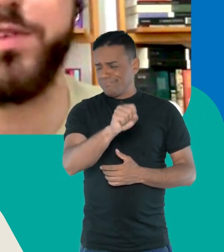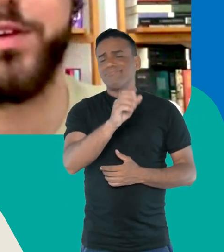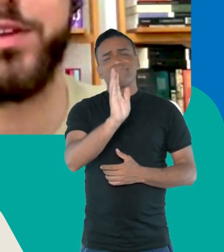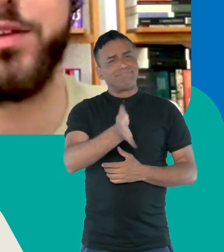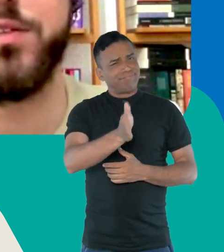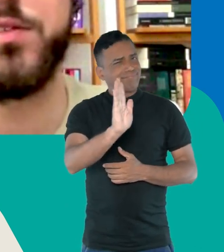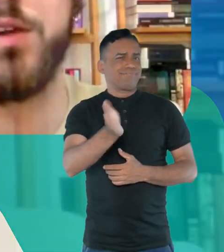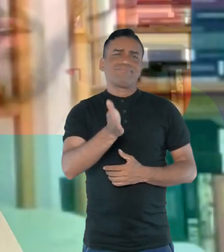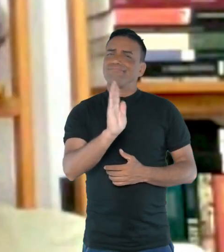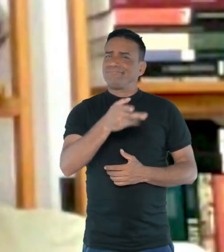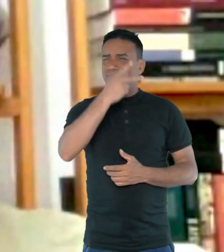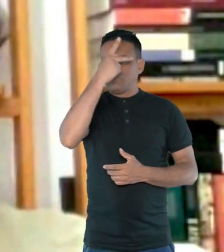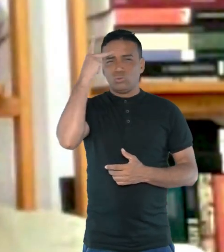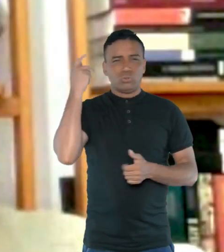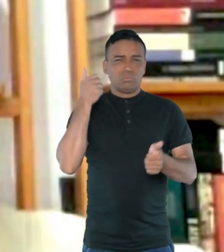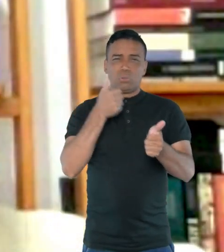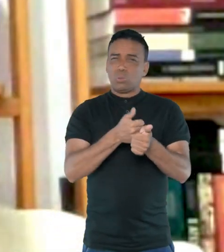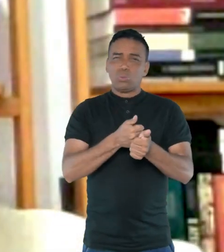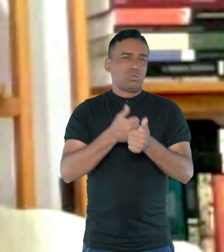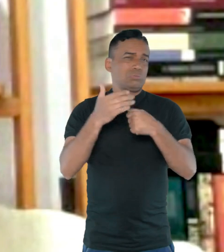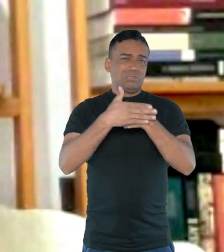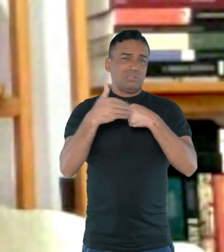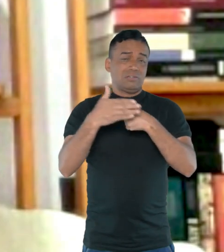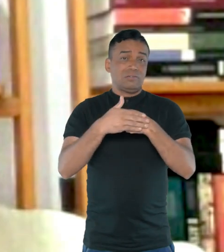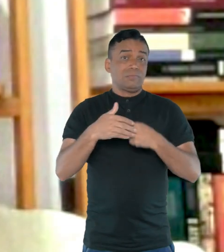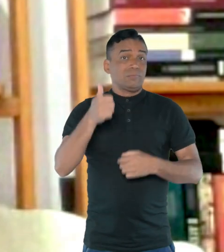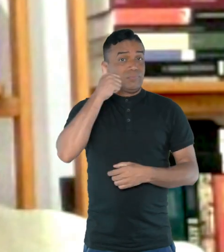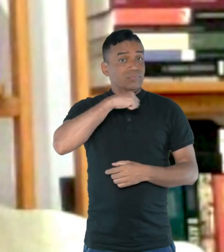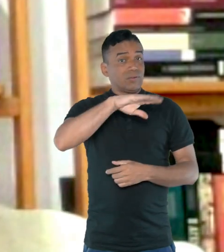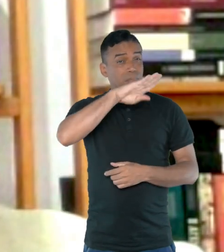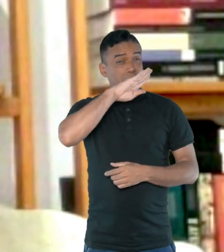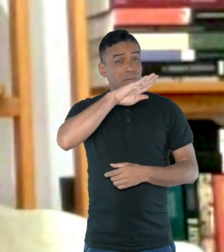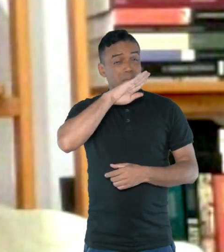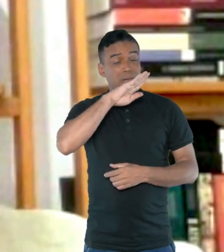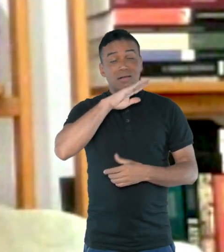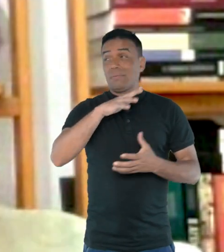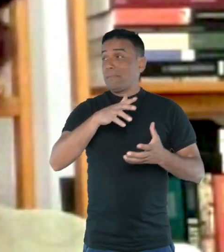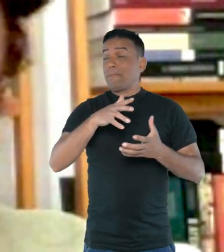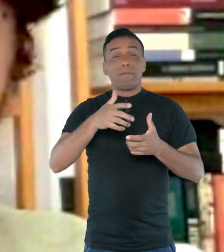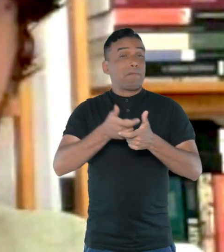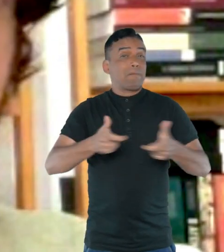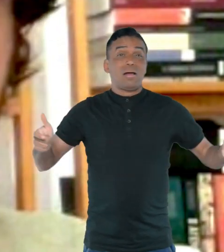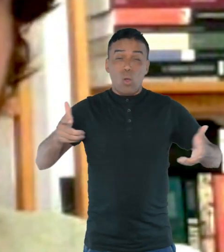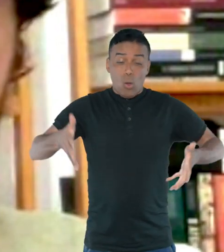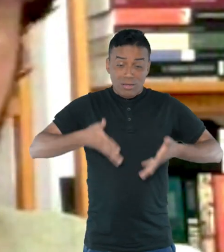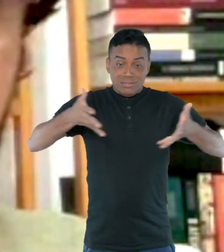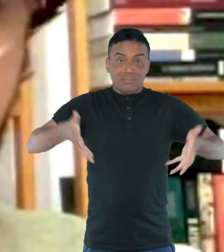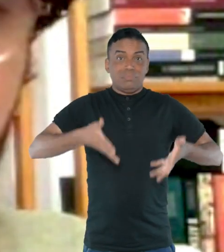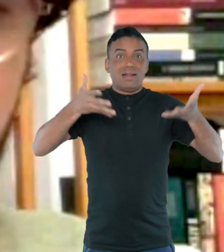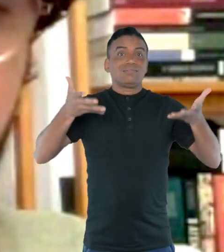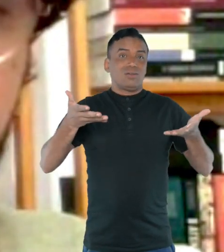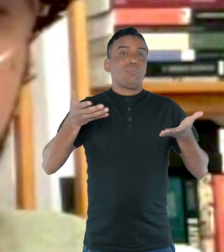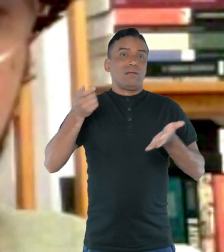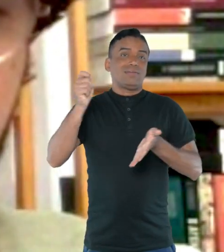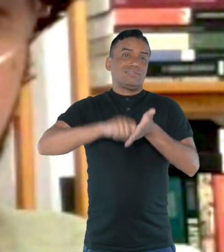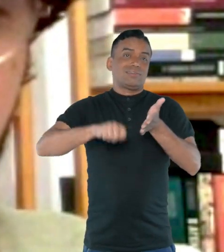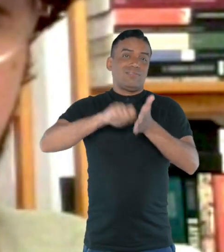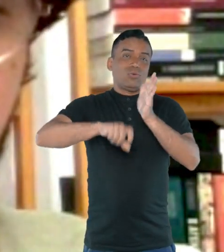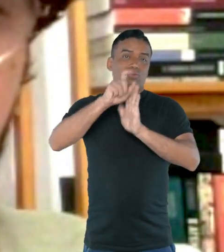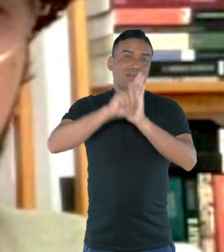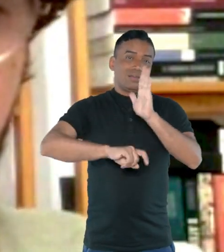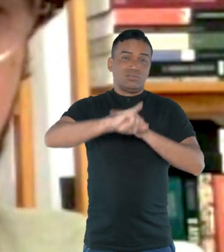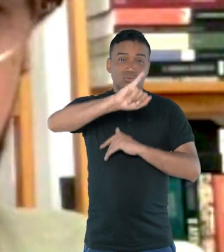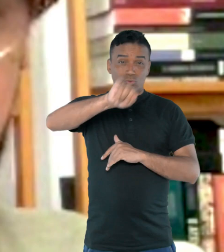muitas pessoas queridas. Minha mãe foi talvez a maior inspiração para escrever esse texto do João Batista.